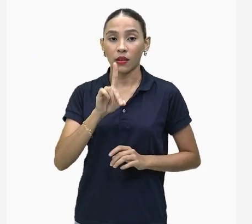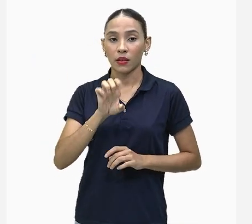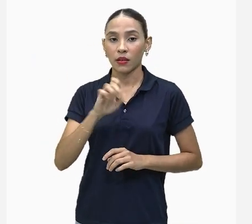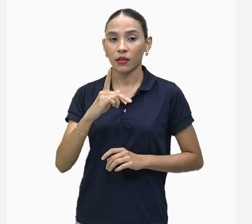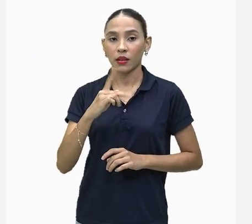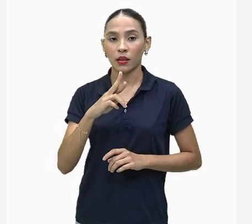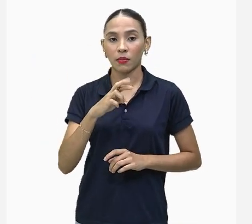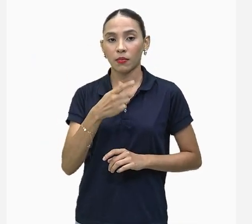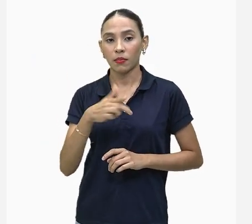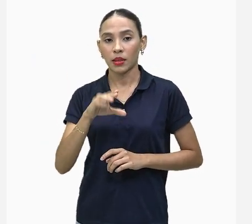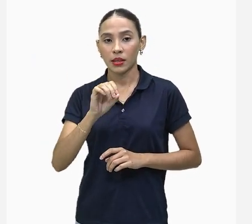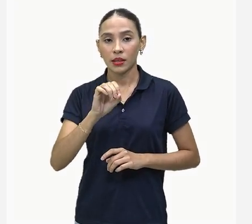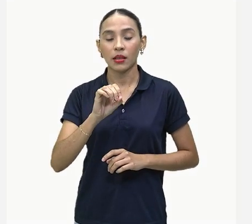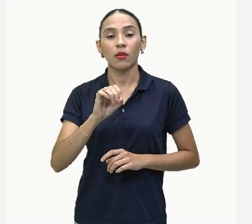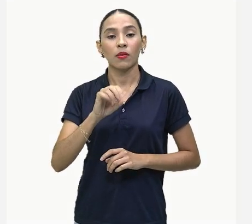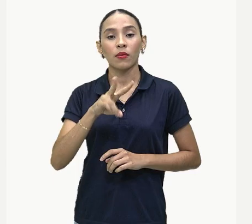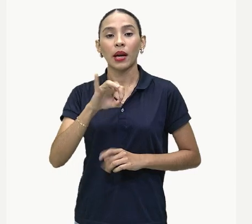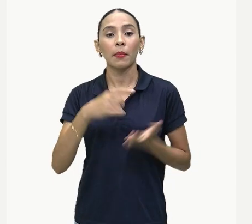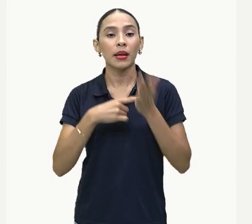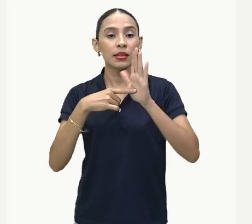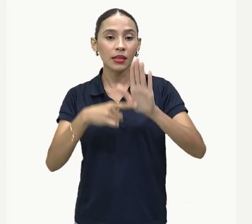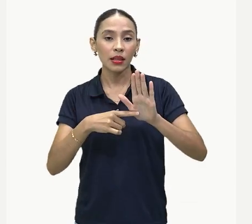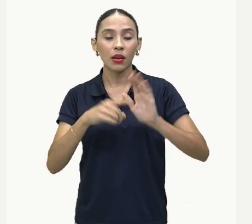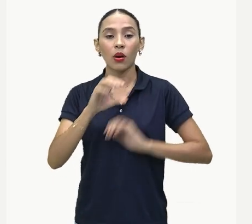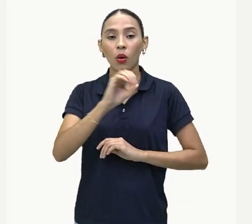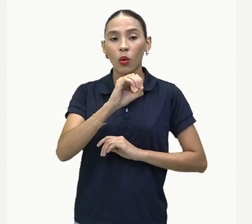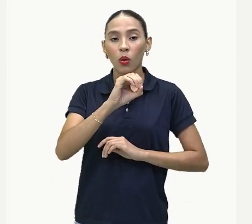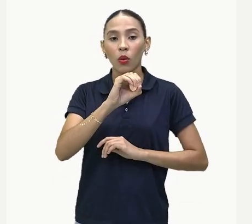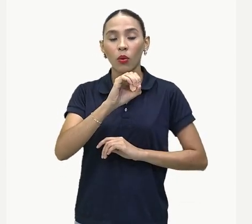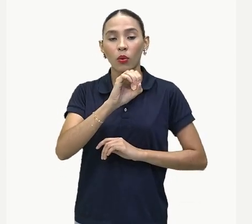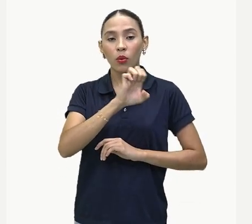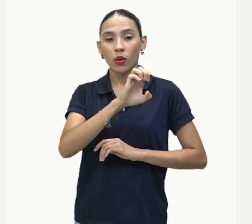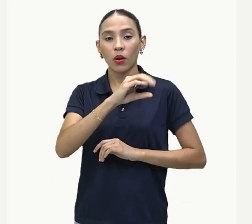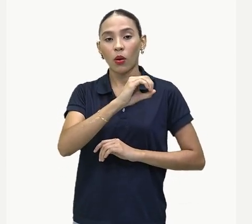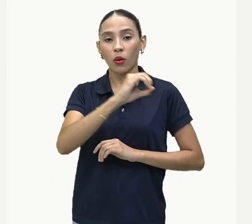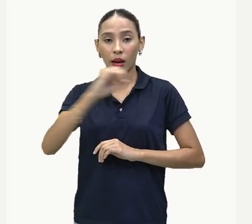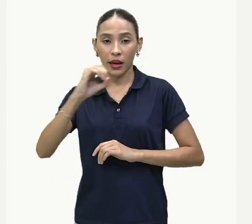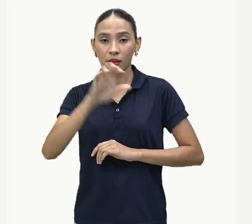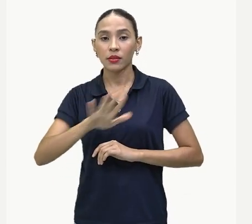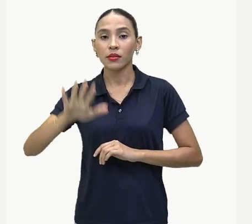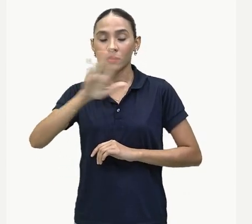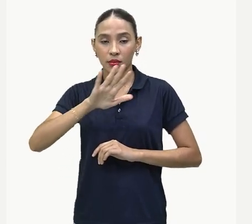ela aparece a oeste da região.